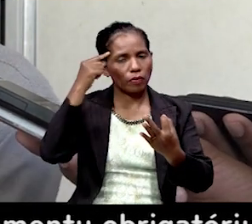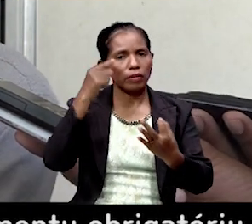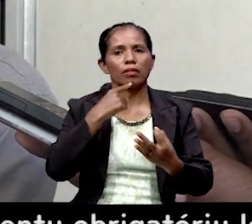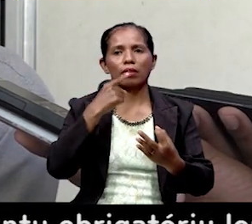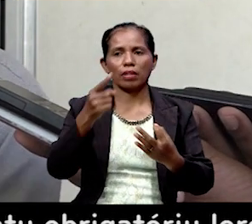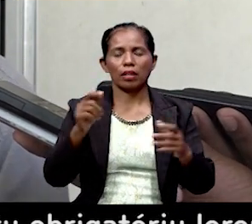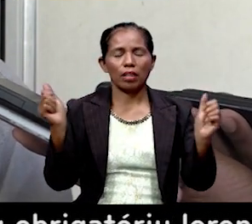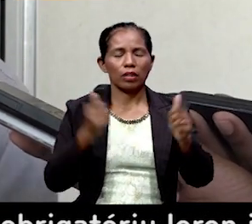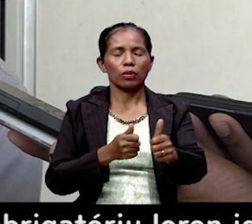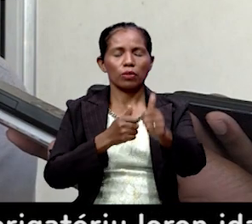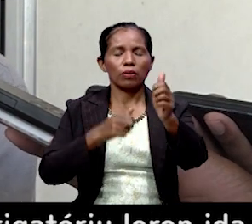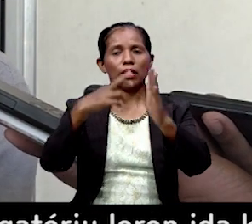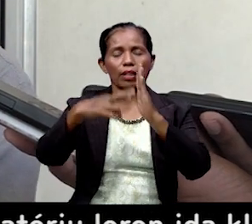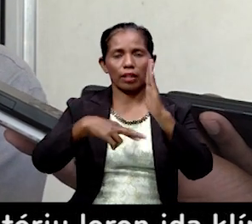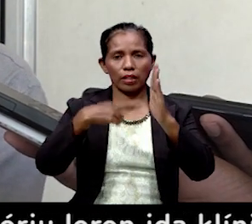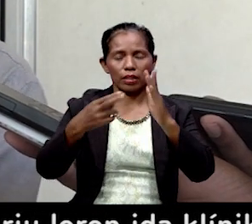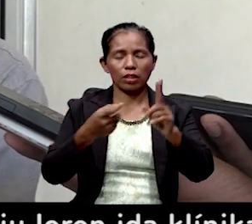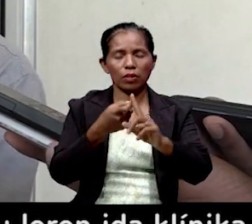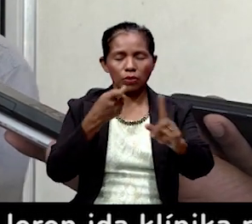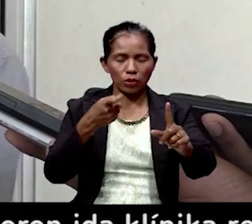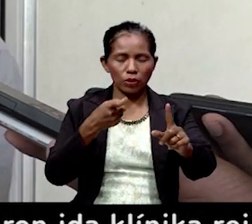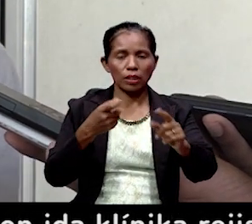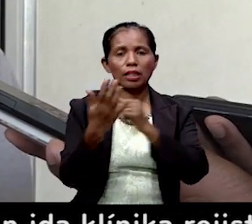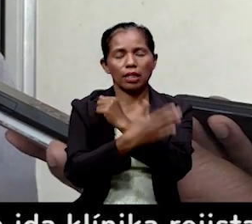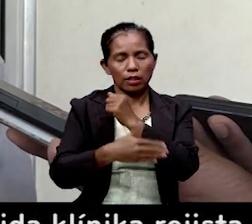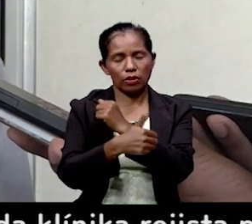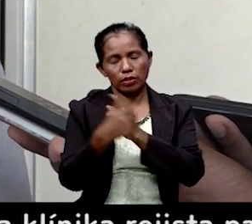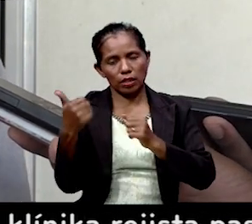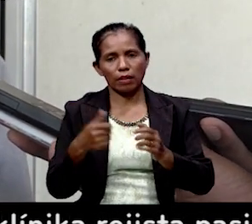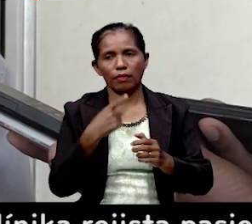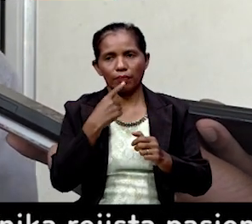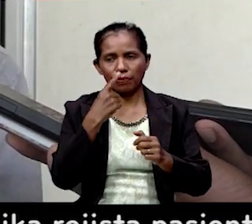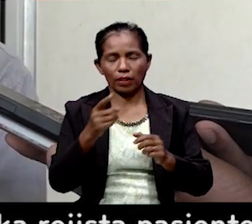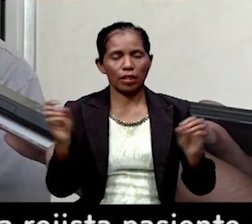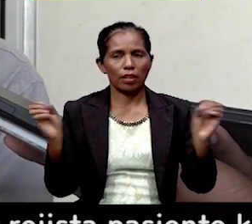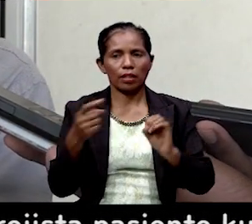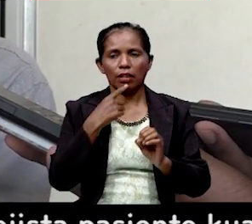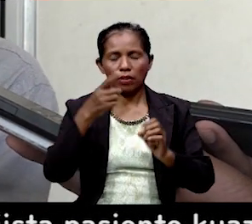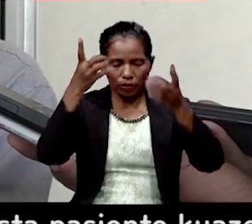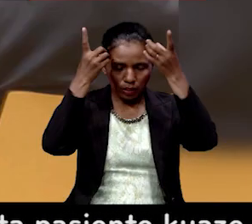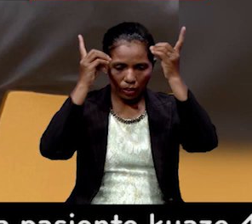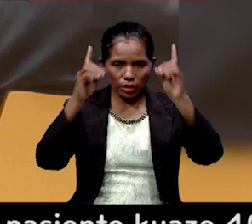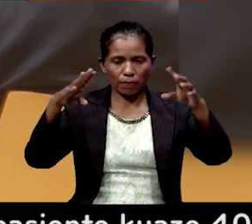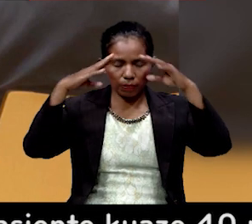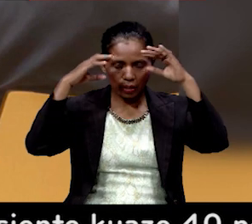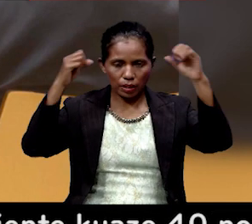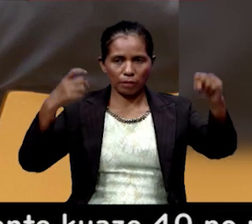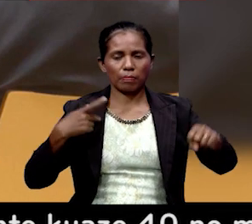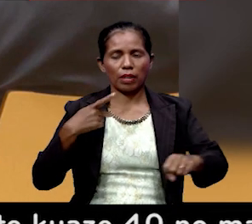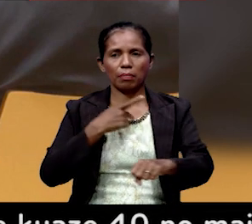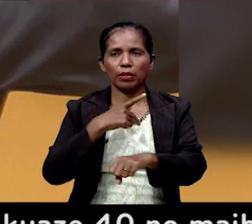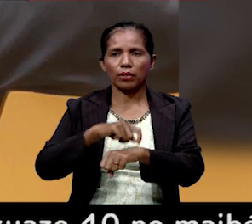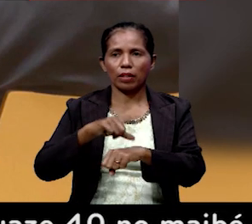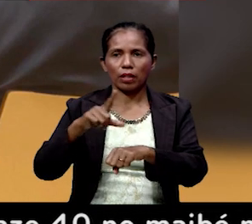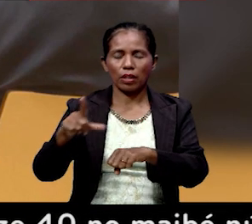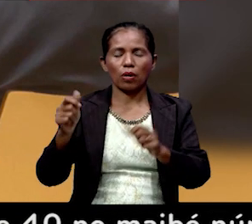bela cumpre quarentena, a foi em fila russo estrangeiro. Patrocínio Fernandes, mas lamenta a decisão presidente do Parlamento Nacional,